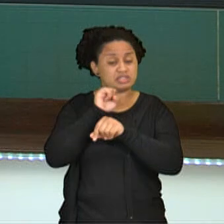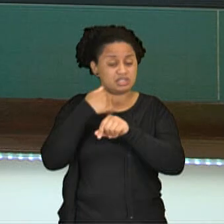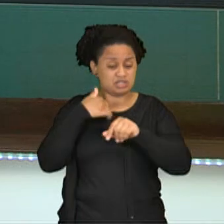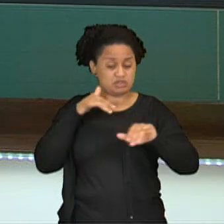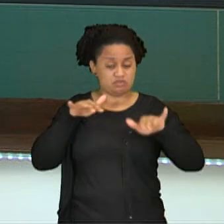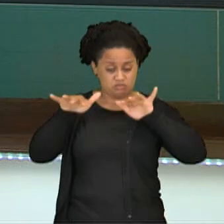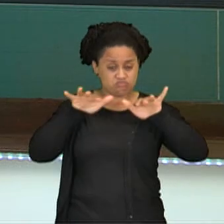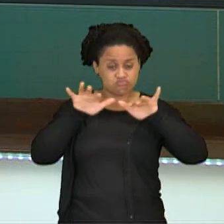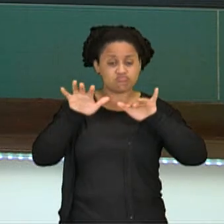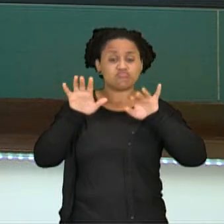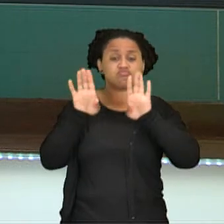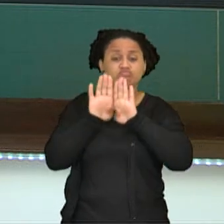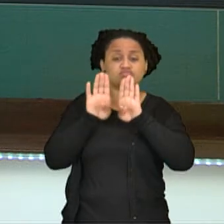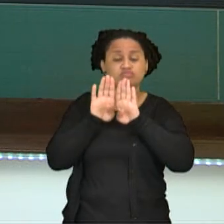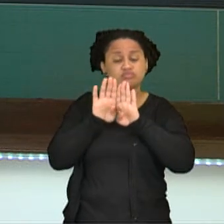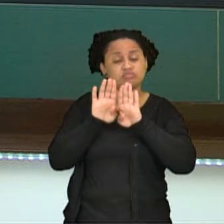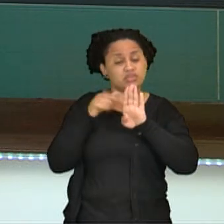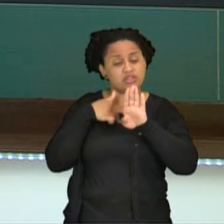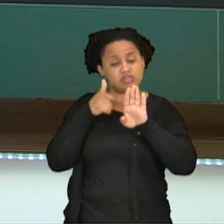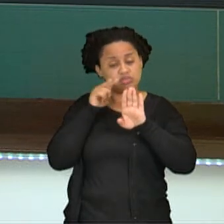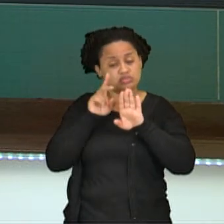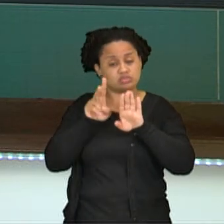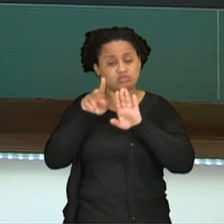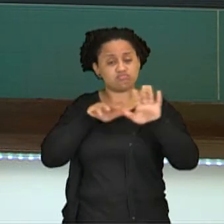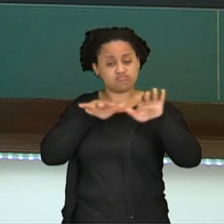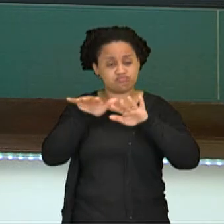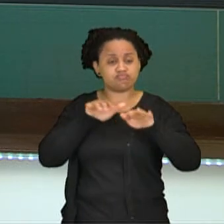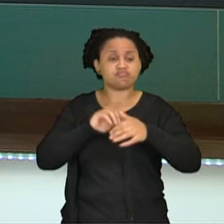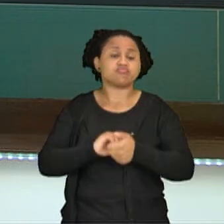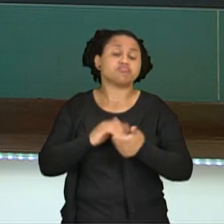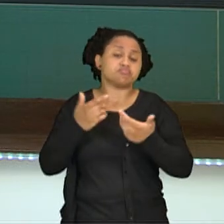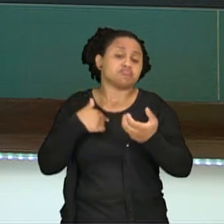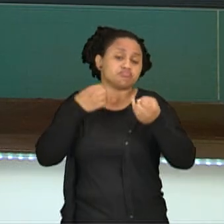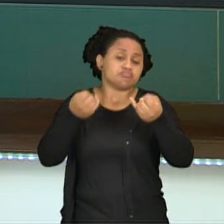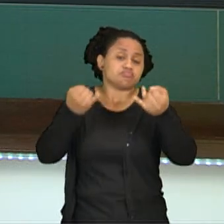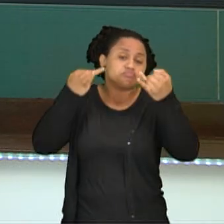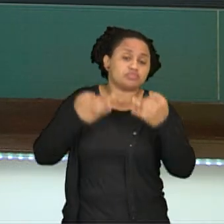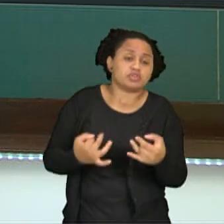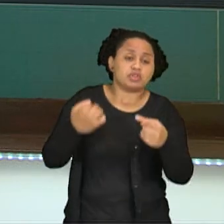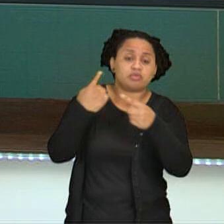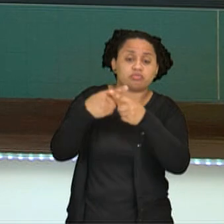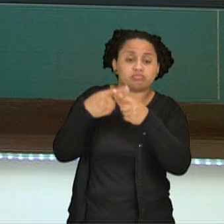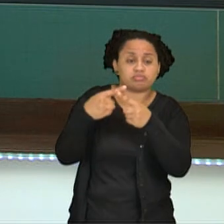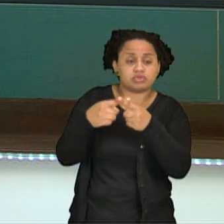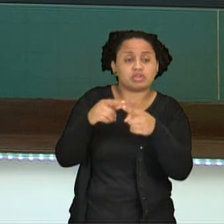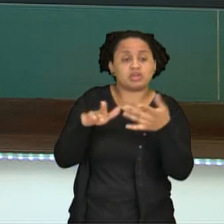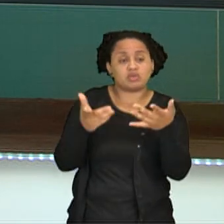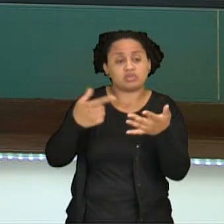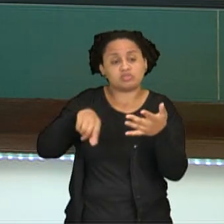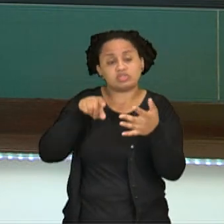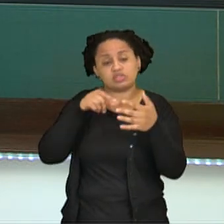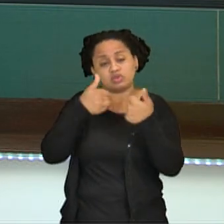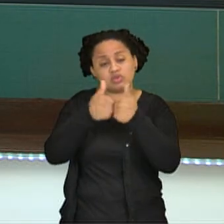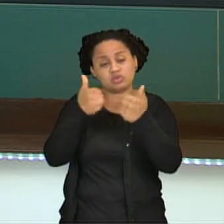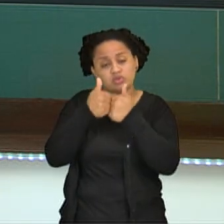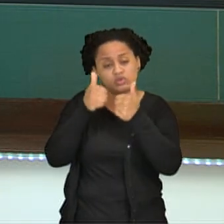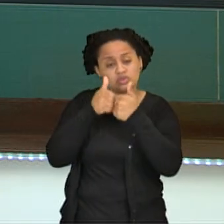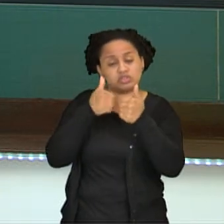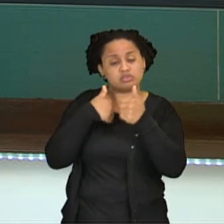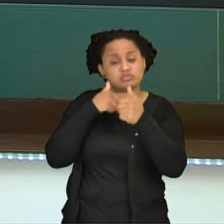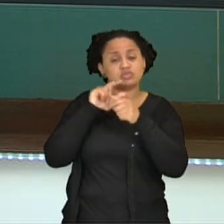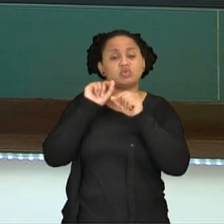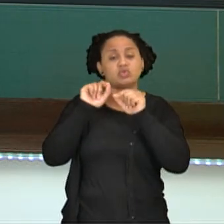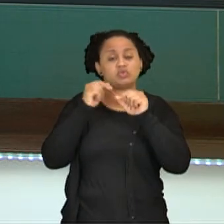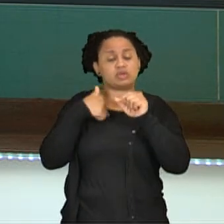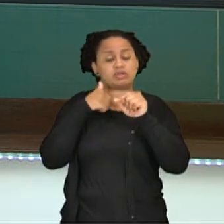movimento, ele tem a tendência natural de continuar em movimento. Isso explica o porquê que quando você está dentro de um ônibus e o ônibus arranca,